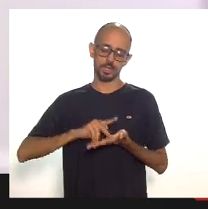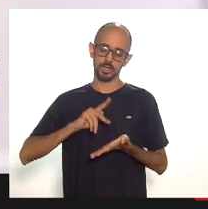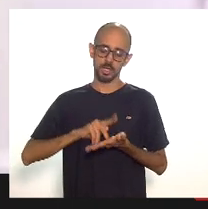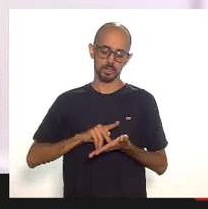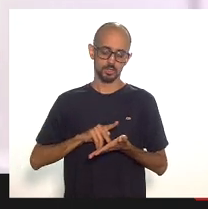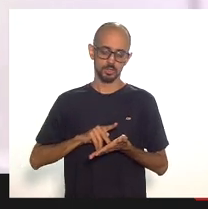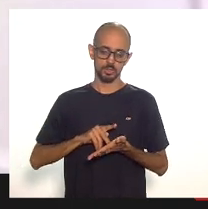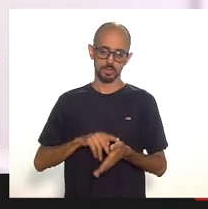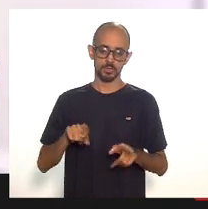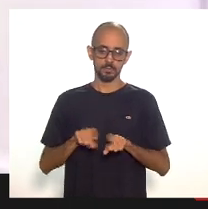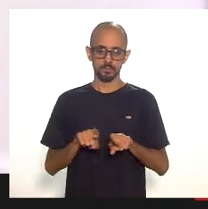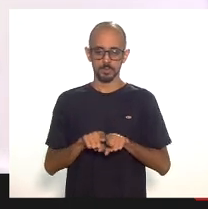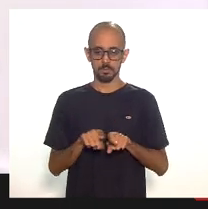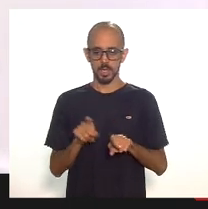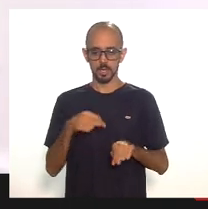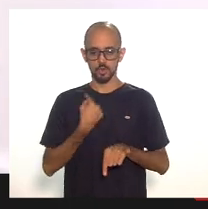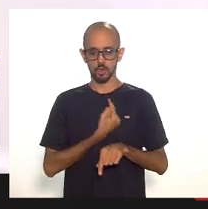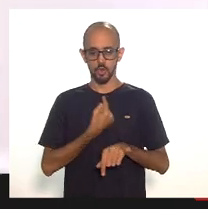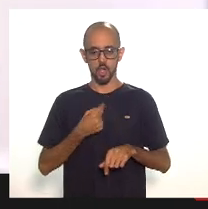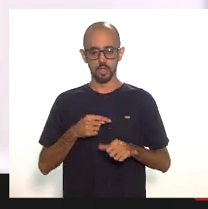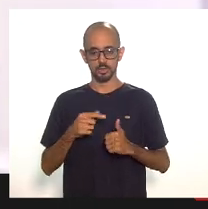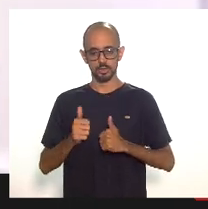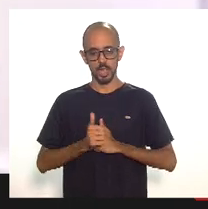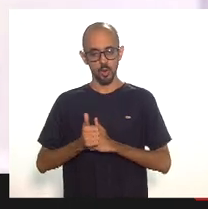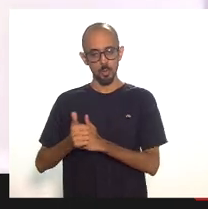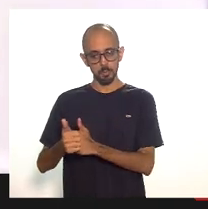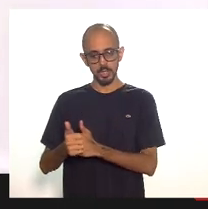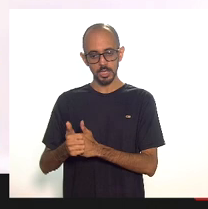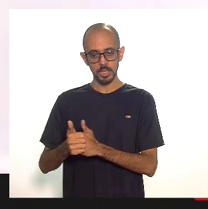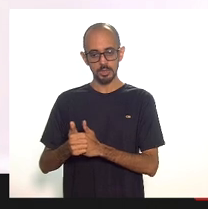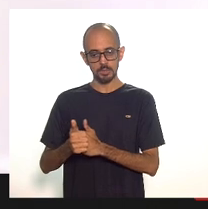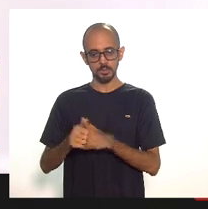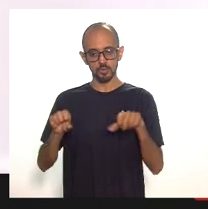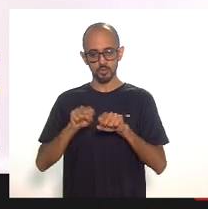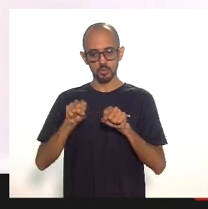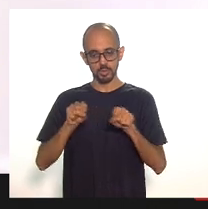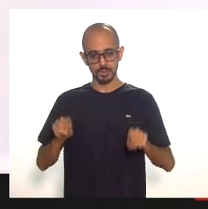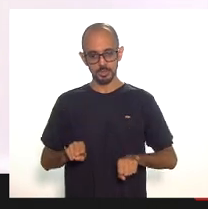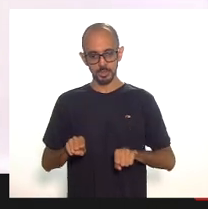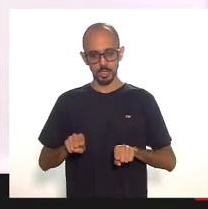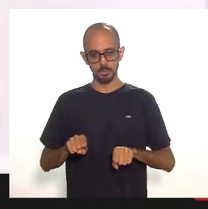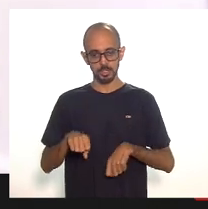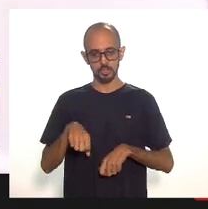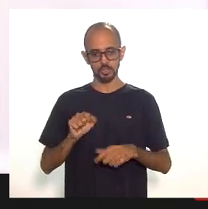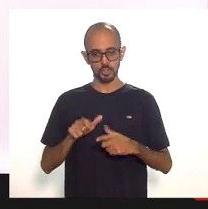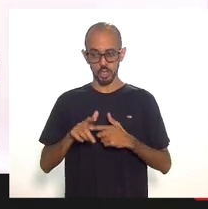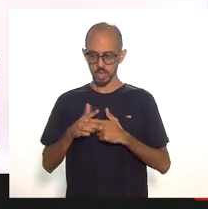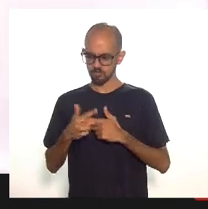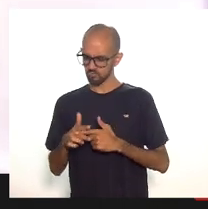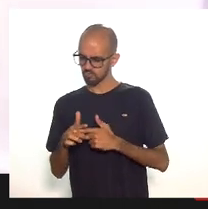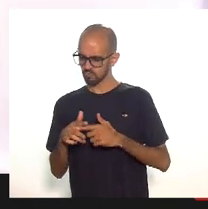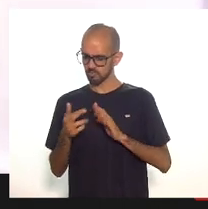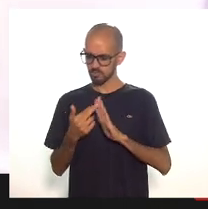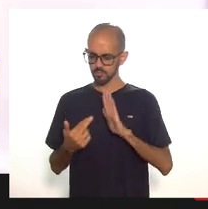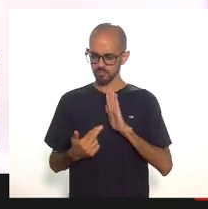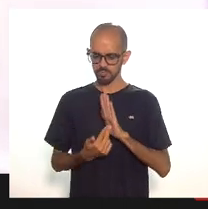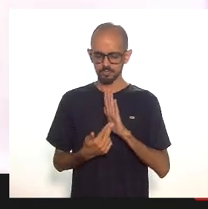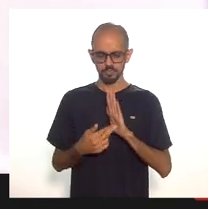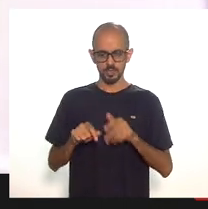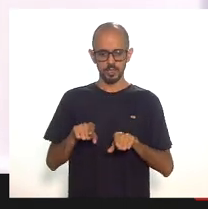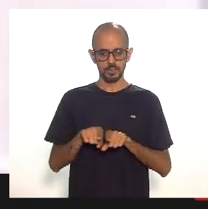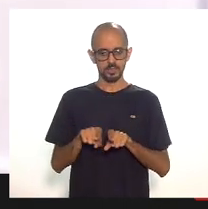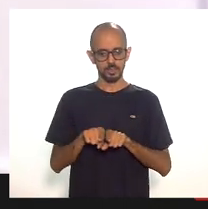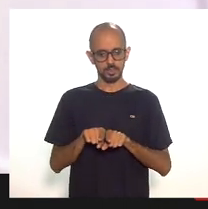gente costuma também acompanhar os sistemas de regulação, tanto o SIR quanto a plataforma municipal da Secretaria Municipal